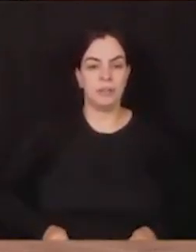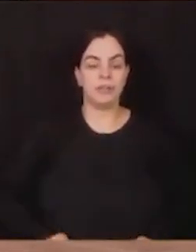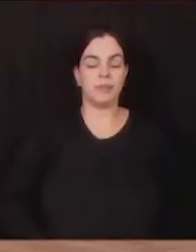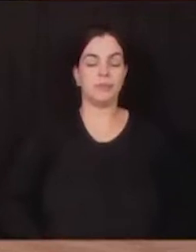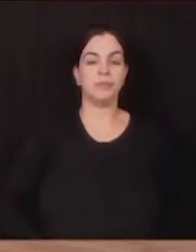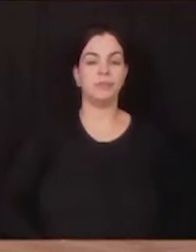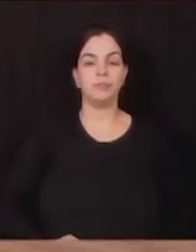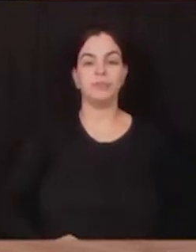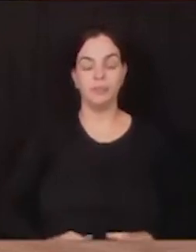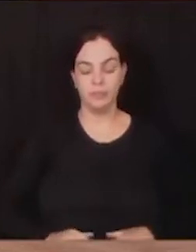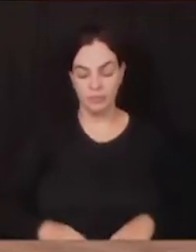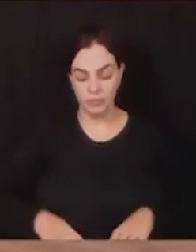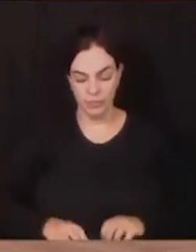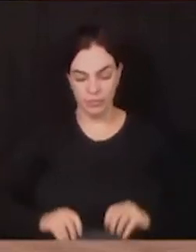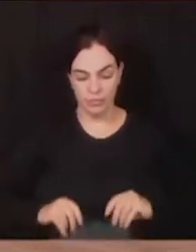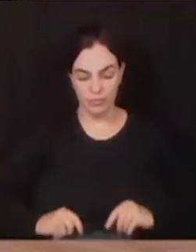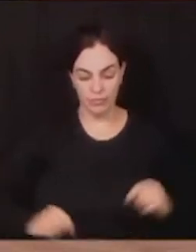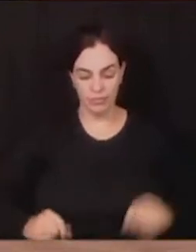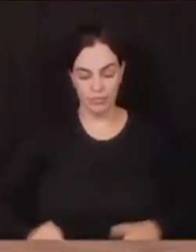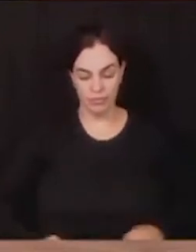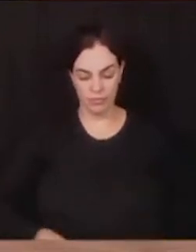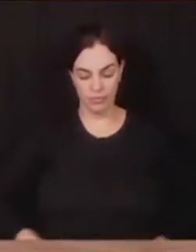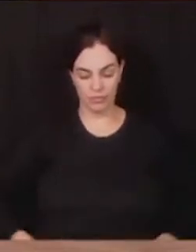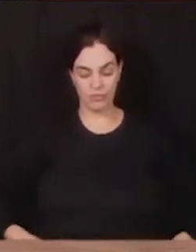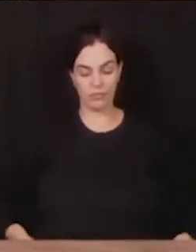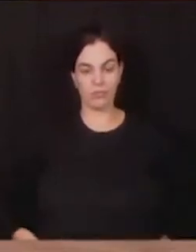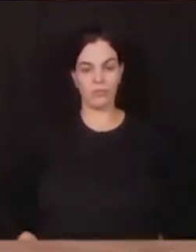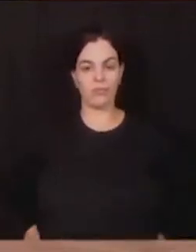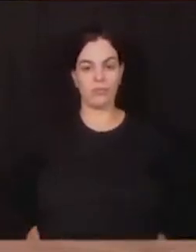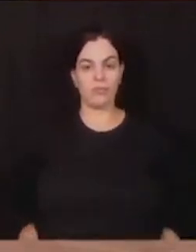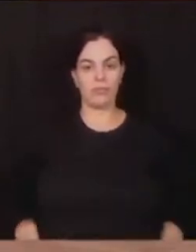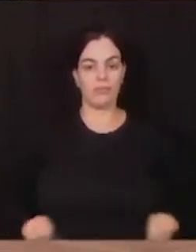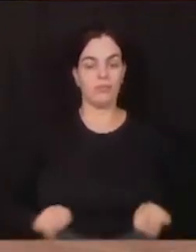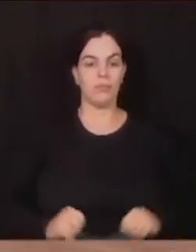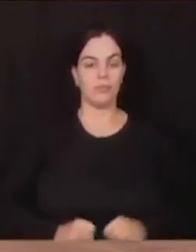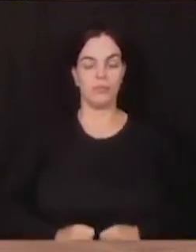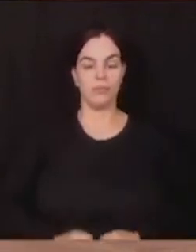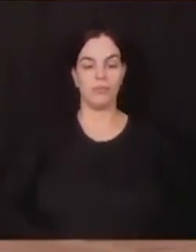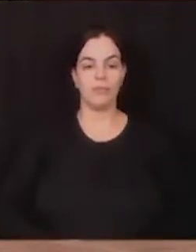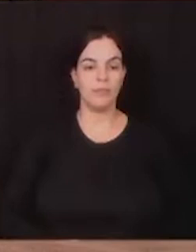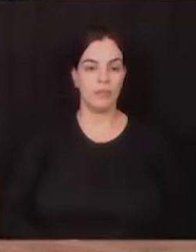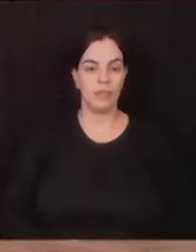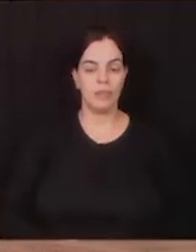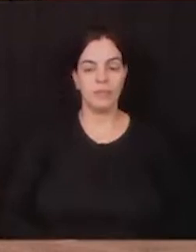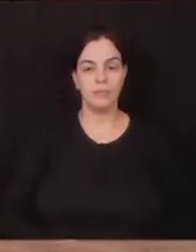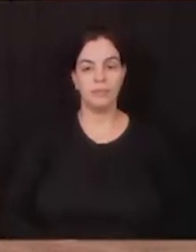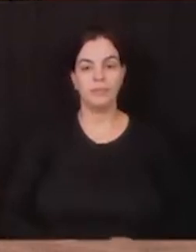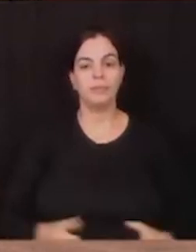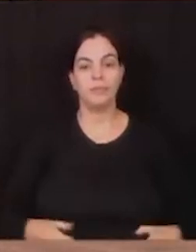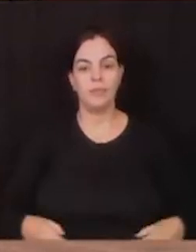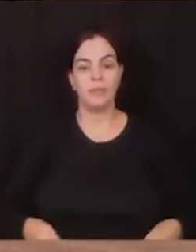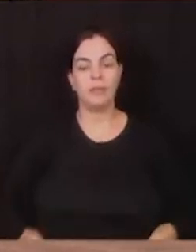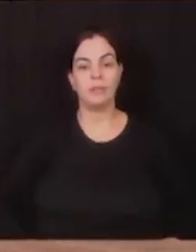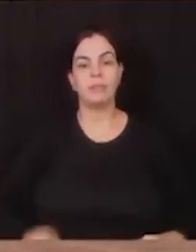realizada pela Agência Curitiba de Desenvolvimento e Inovação, dentro do programa Curitiba Empreendedora. Então, esse mutirão para aquelas pessoas que